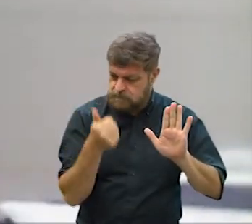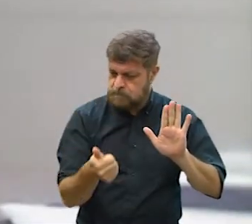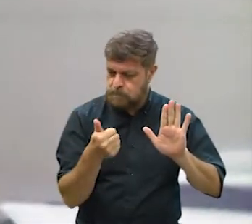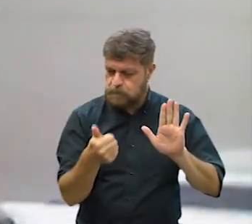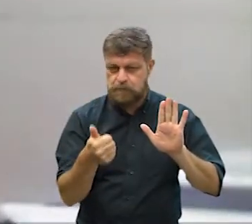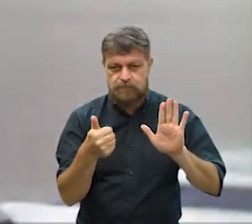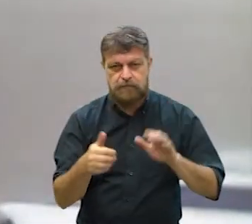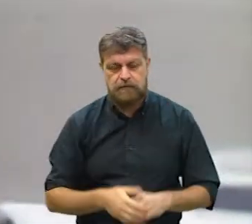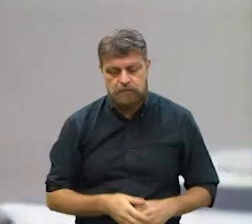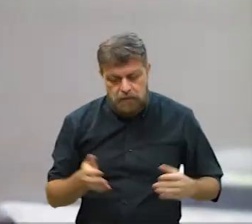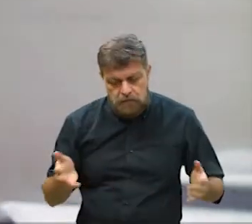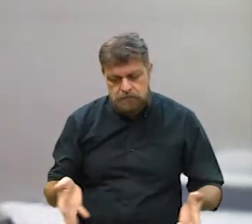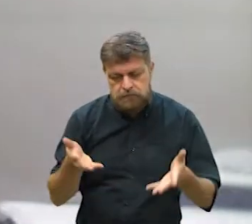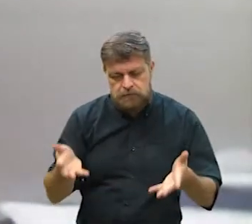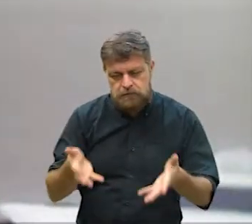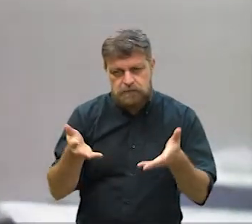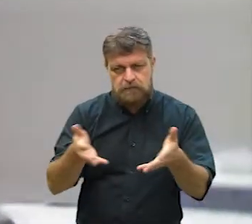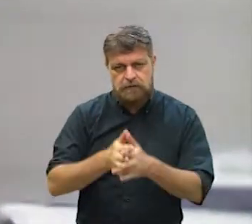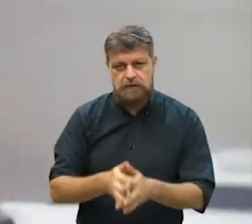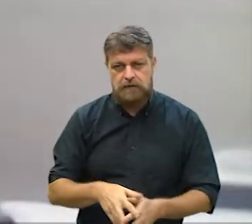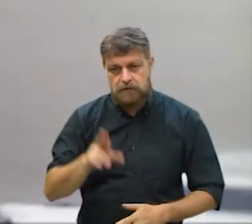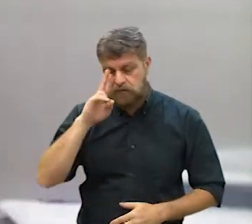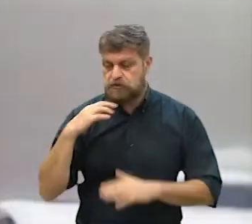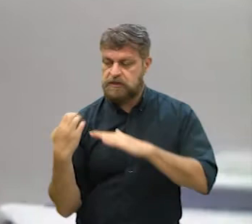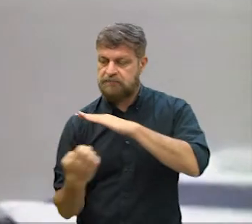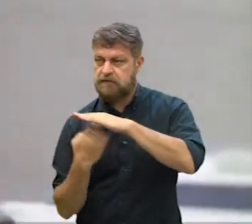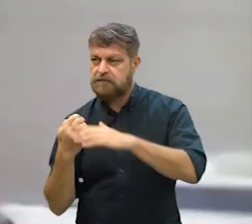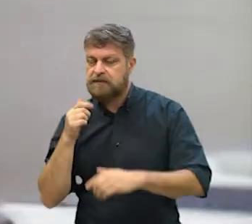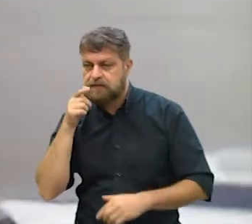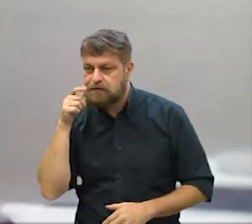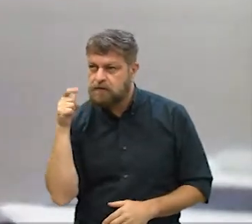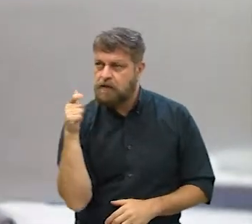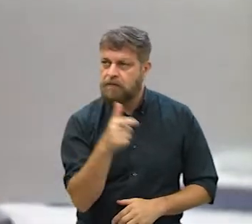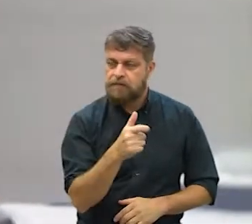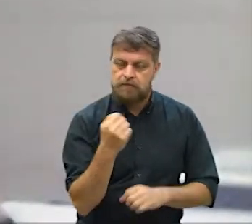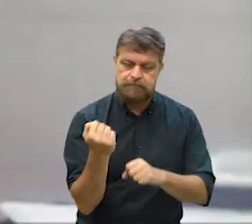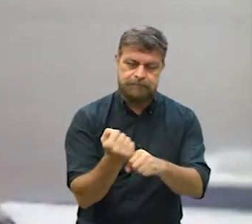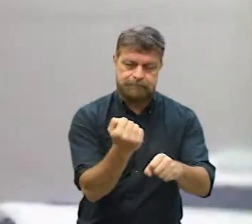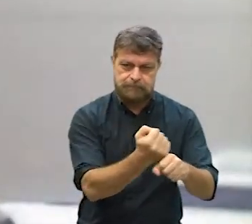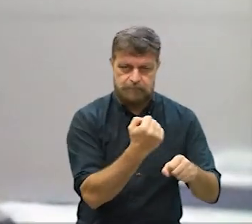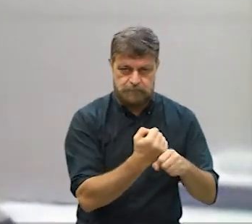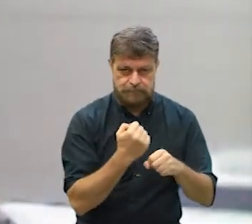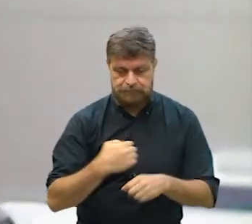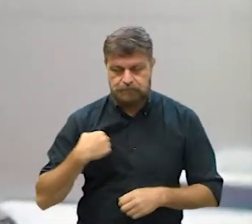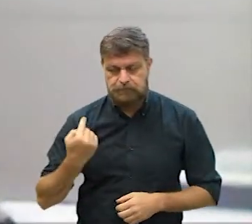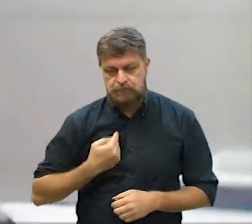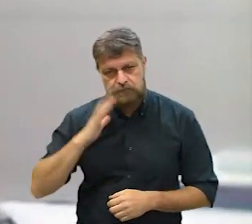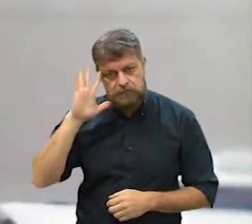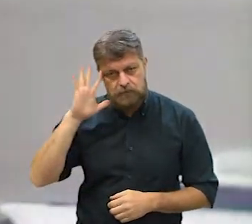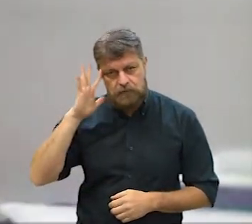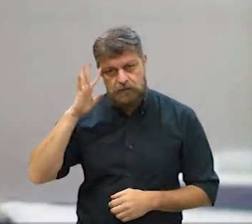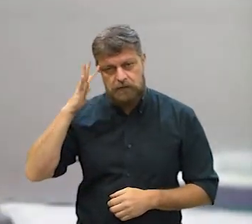seja estimulante dos empresários investirem em Campinas, nós vamos resolver o problema